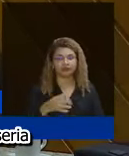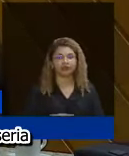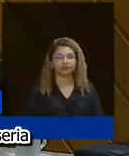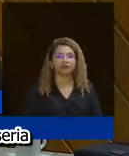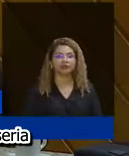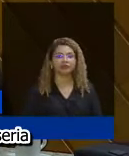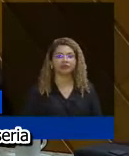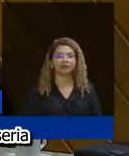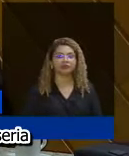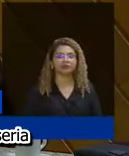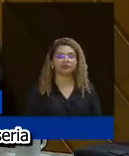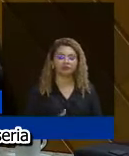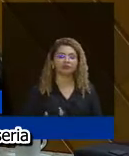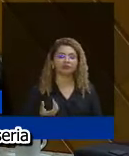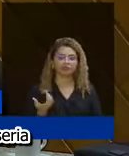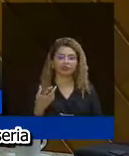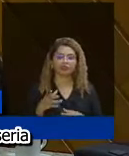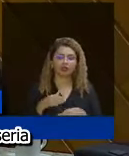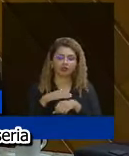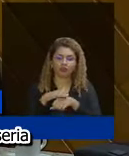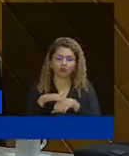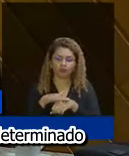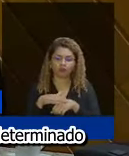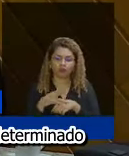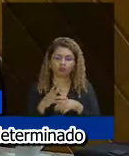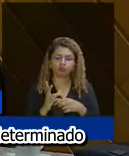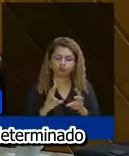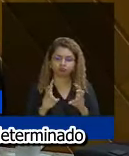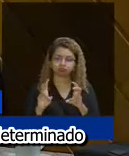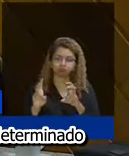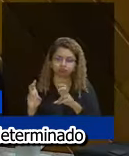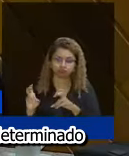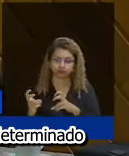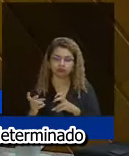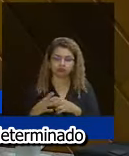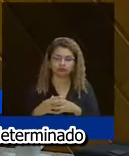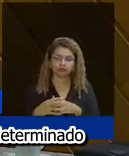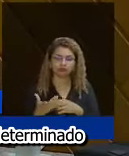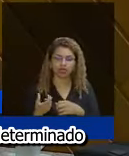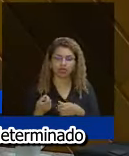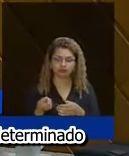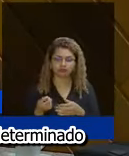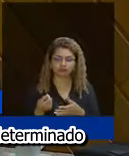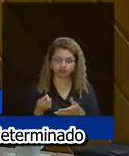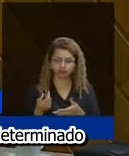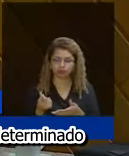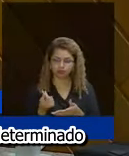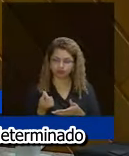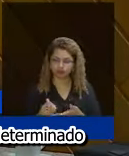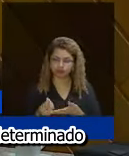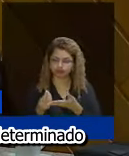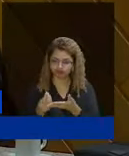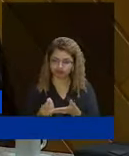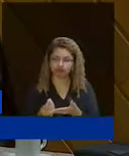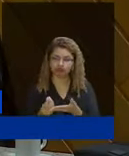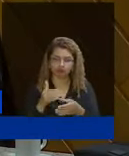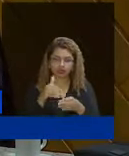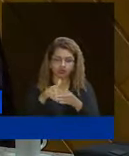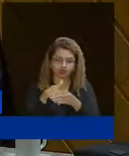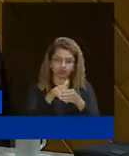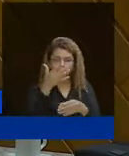Falavam a respeito até da vantagem, ou não, se seria antieconômico ou não, buscar esses eleitores em um determinado